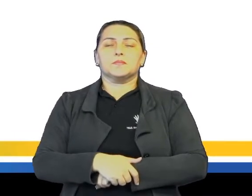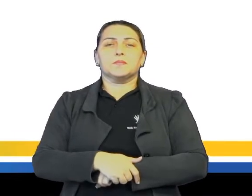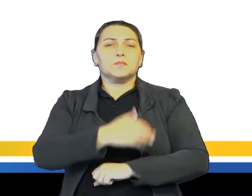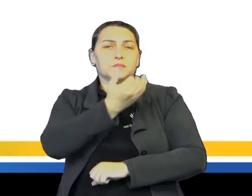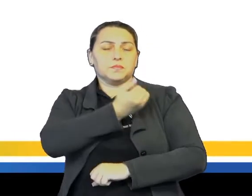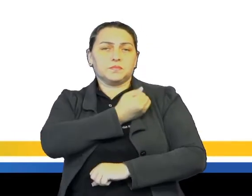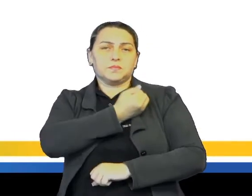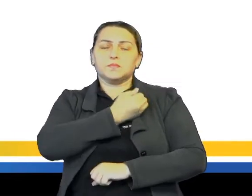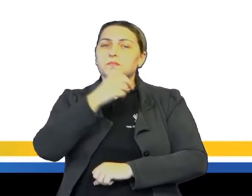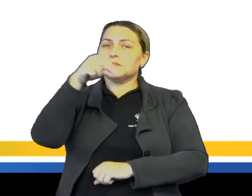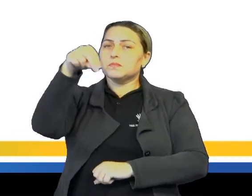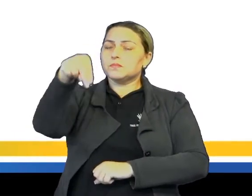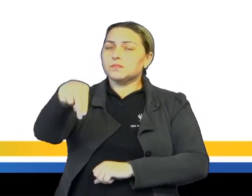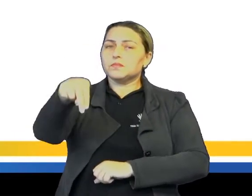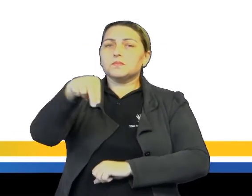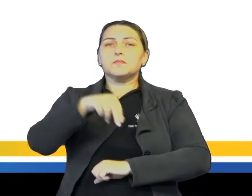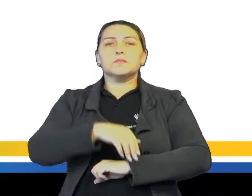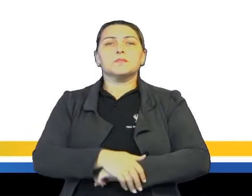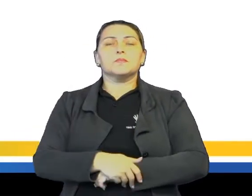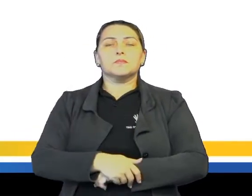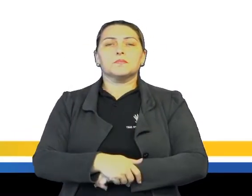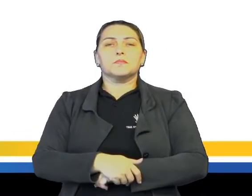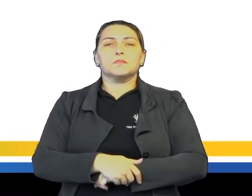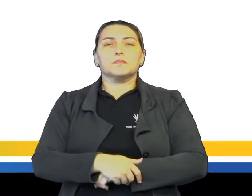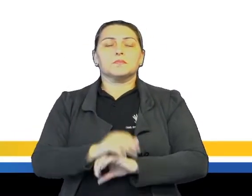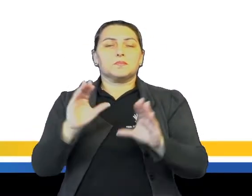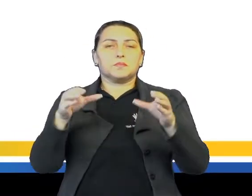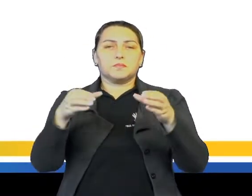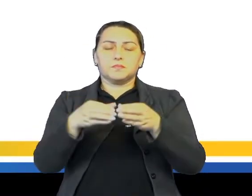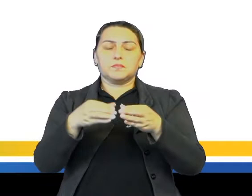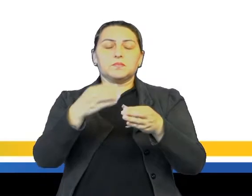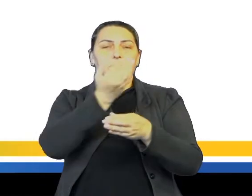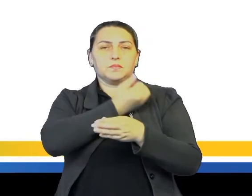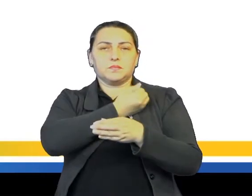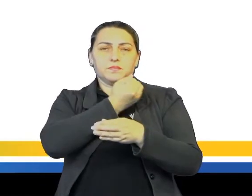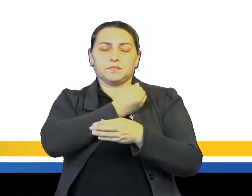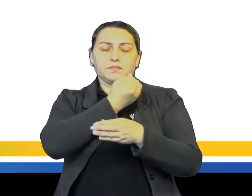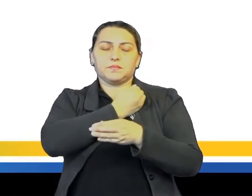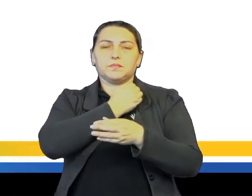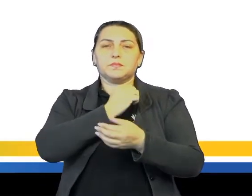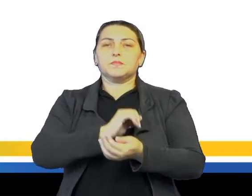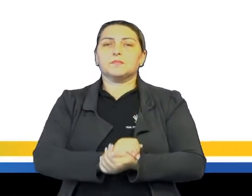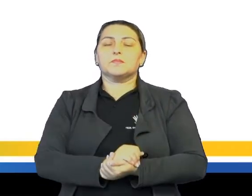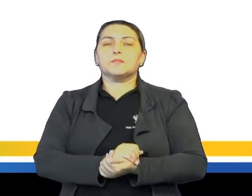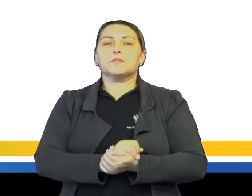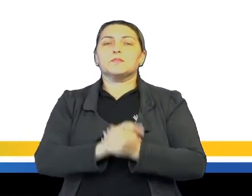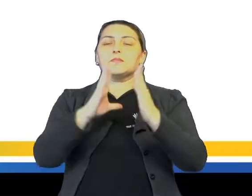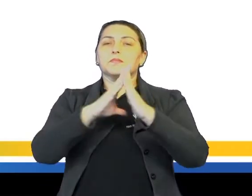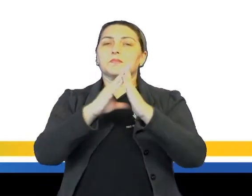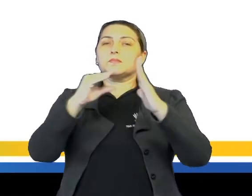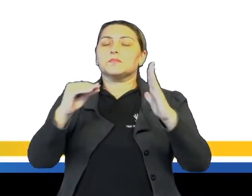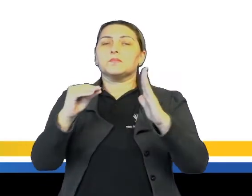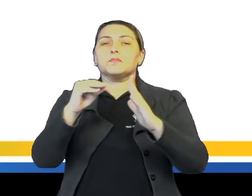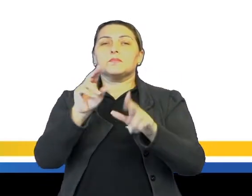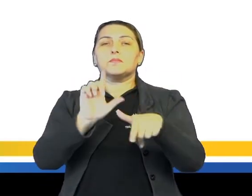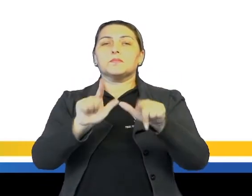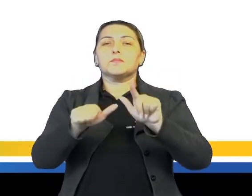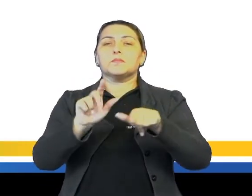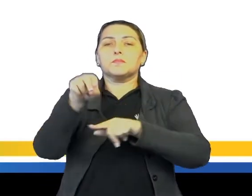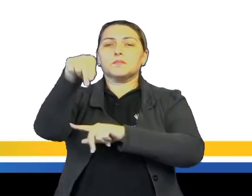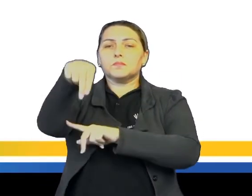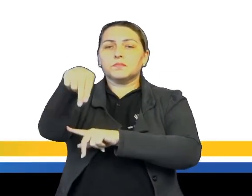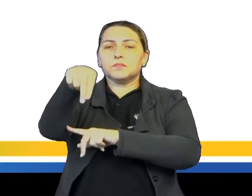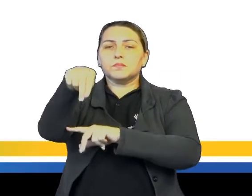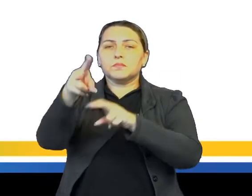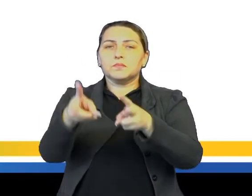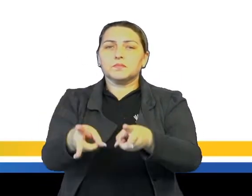Os números naturais, eles são o conjunto dos números que é simbolizado pela letra N, como vocês